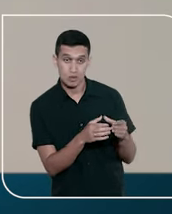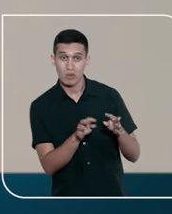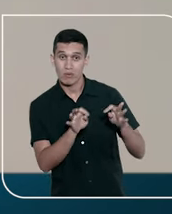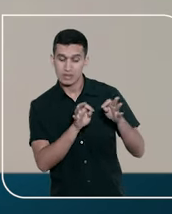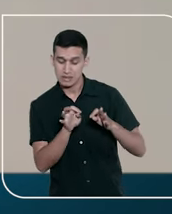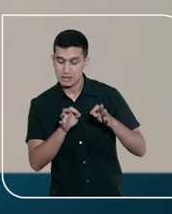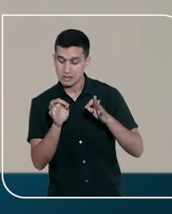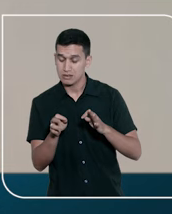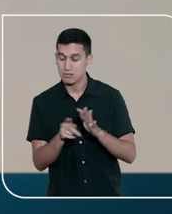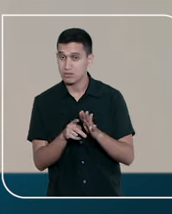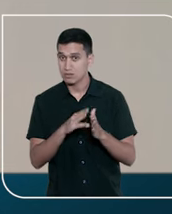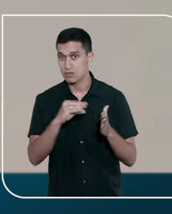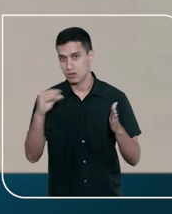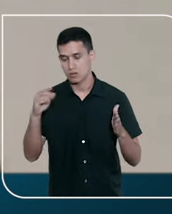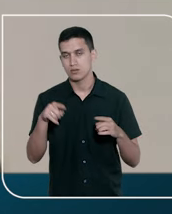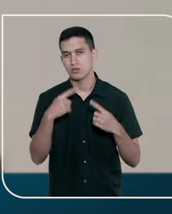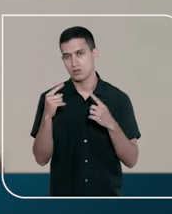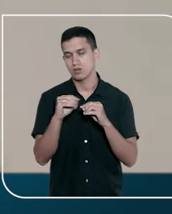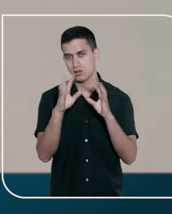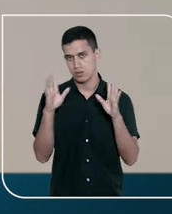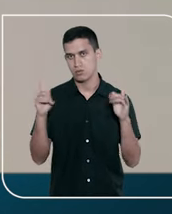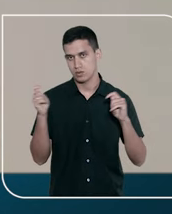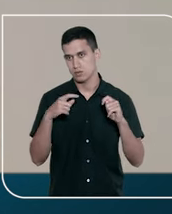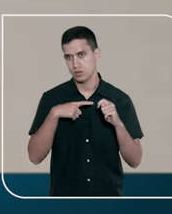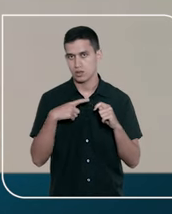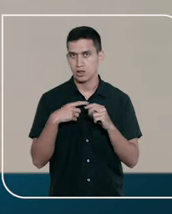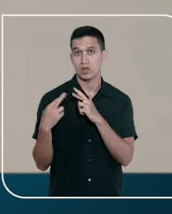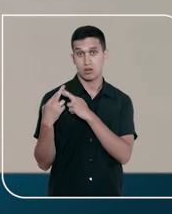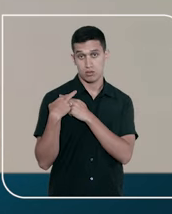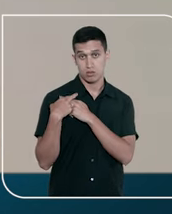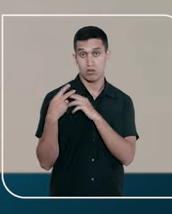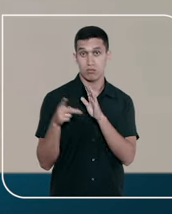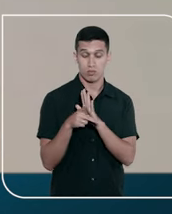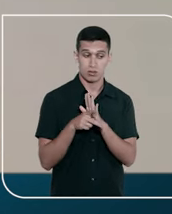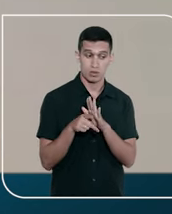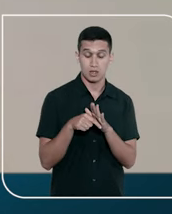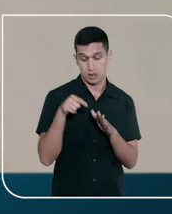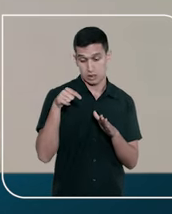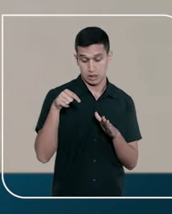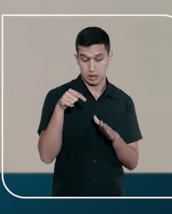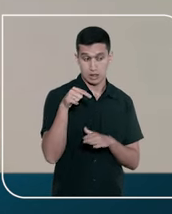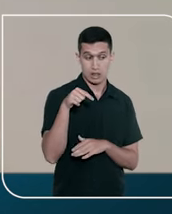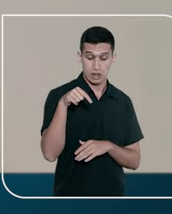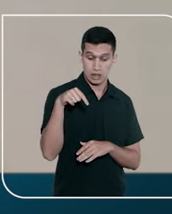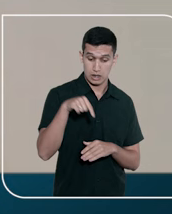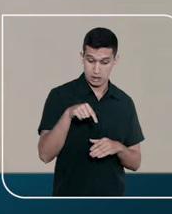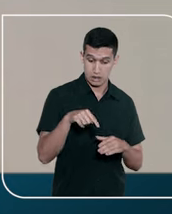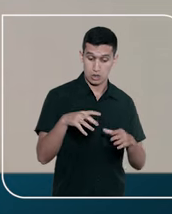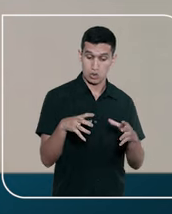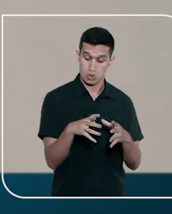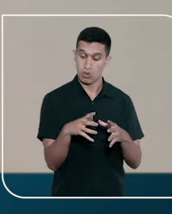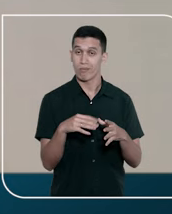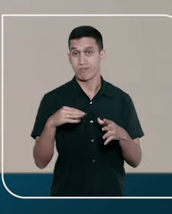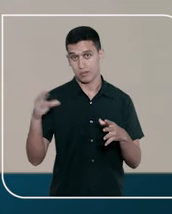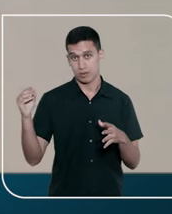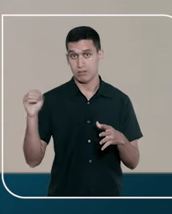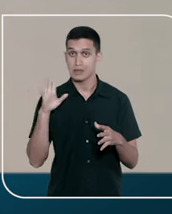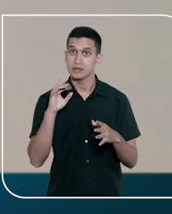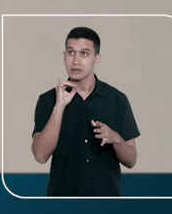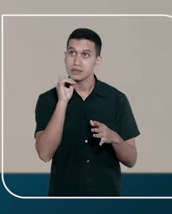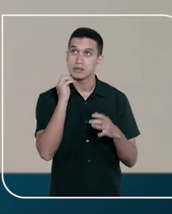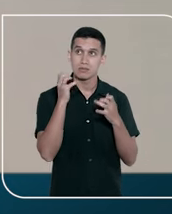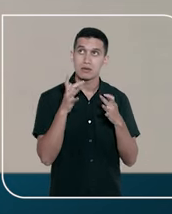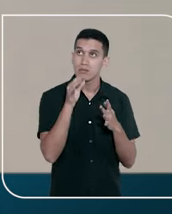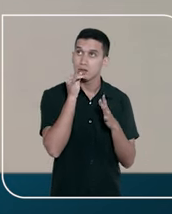si, então, claro, pode haver uma responsabilização da agência de viagens. Agora, se nós estivermos falando de um atraso de voo,